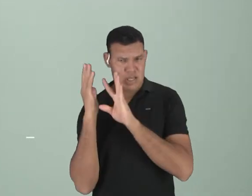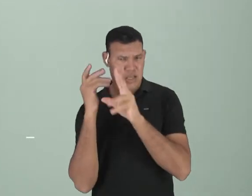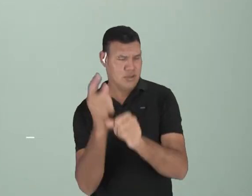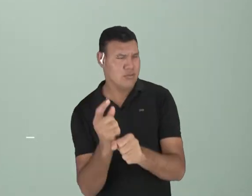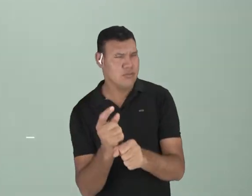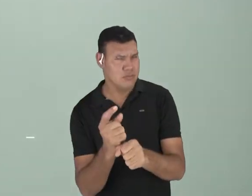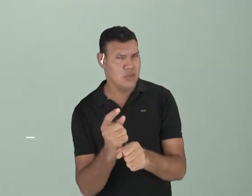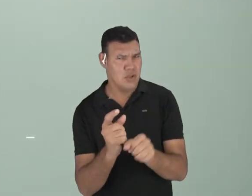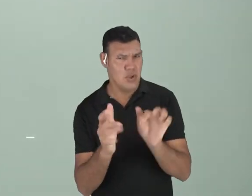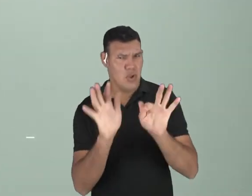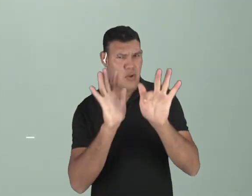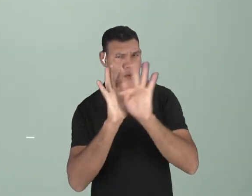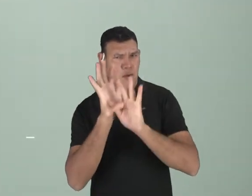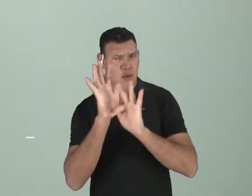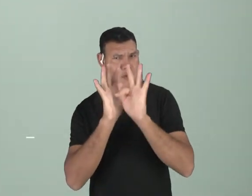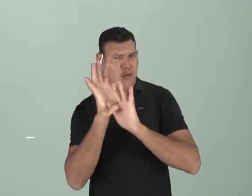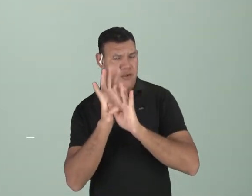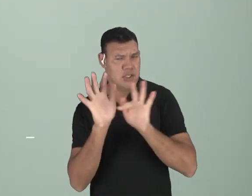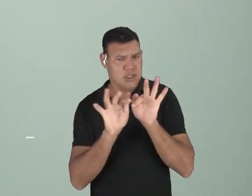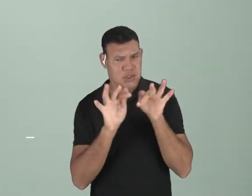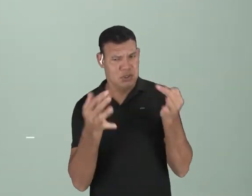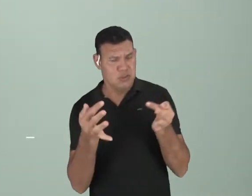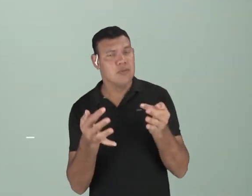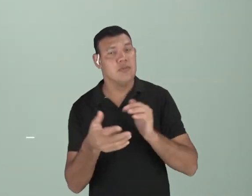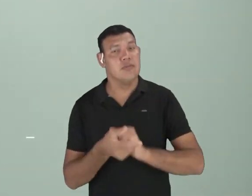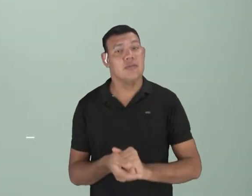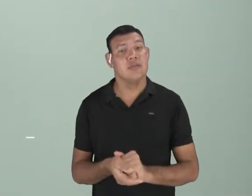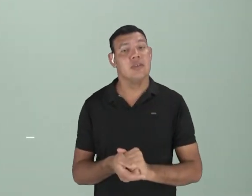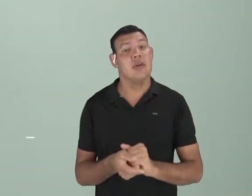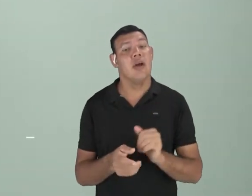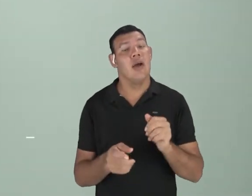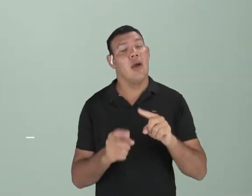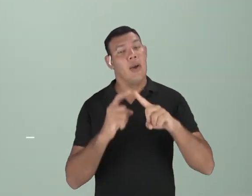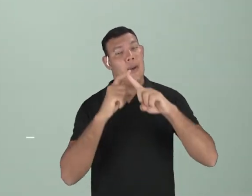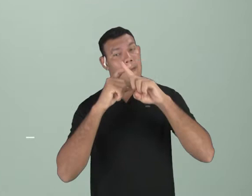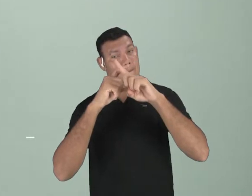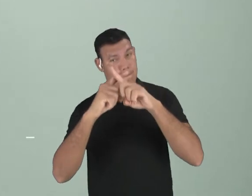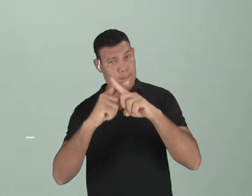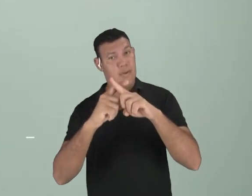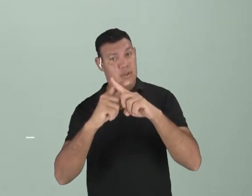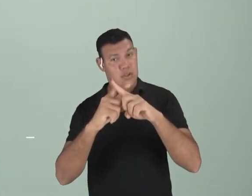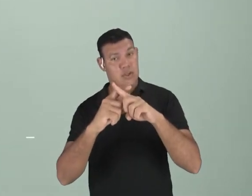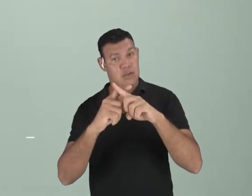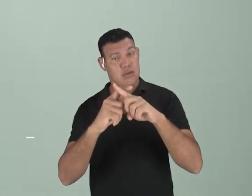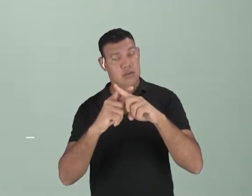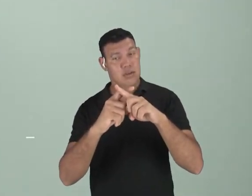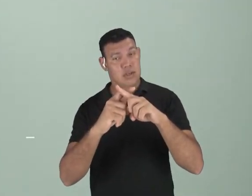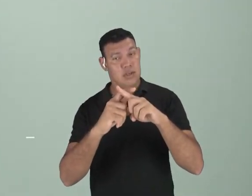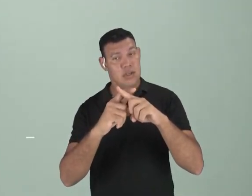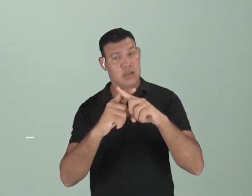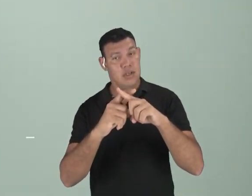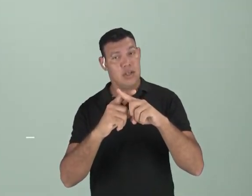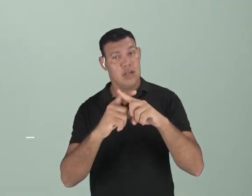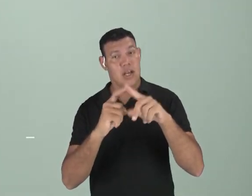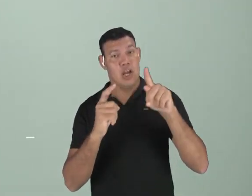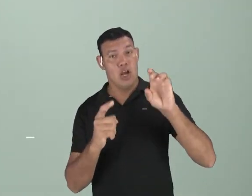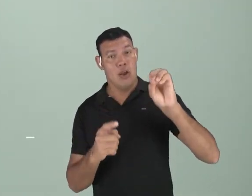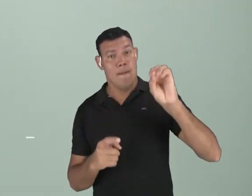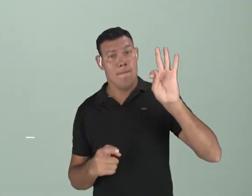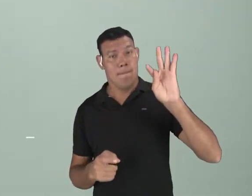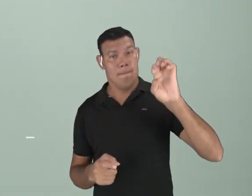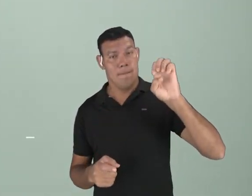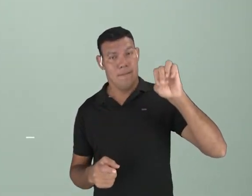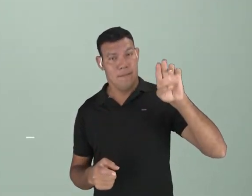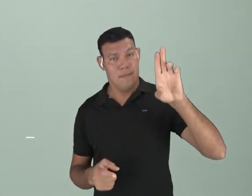uma formulazinha bem simples, tá, gente? Para calcular o consumo do quilowatt-hora, você multiplica a potência vezes o tempo de